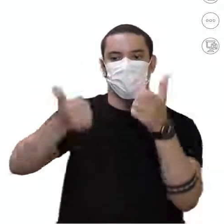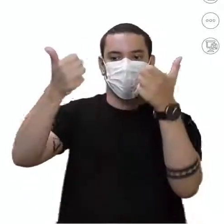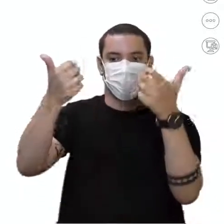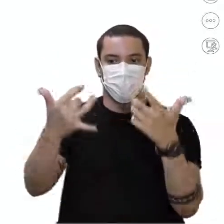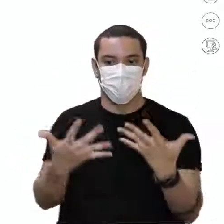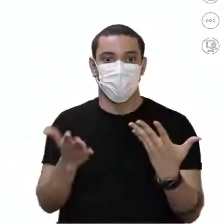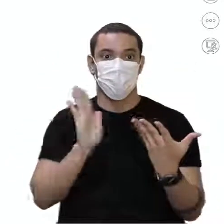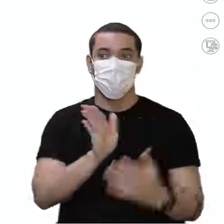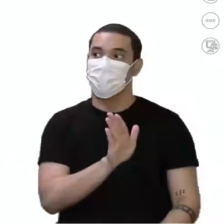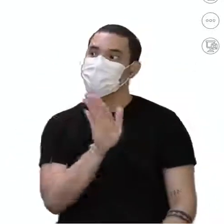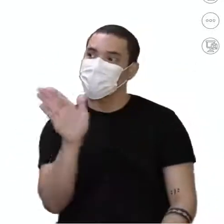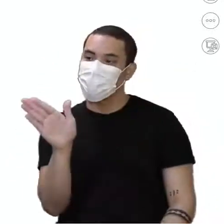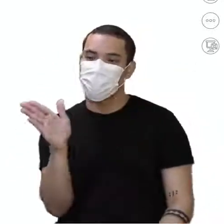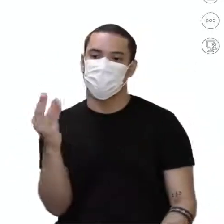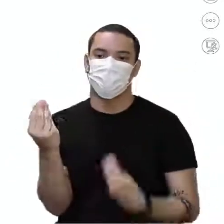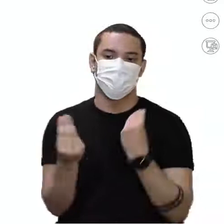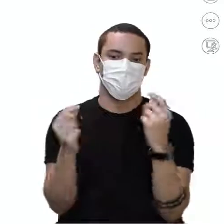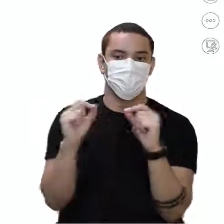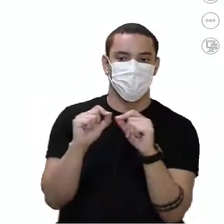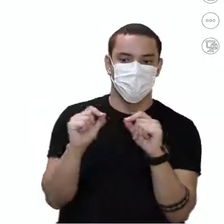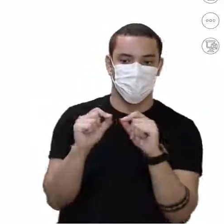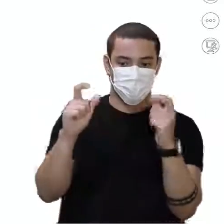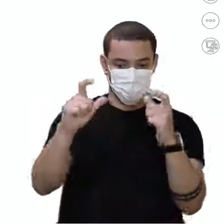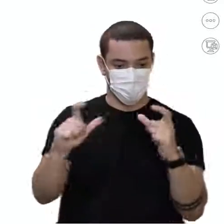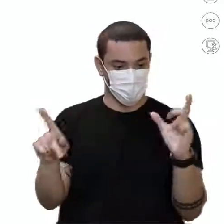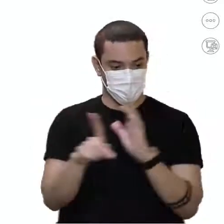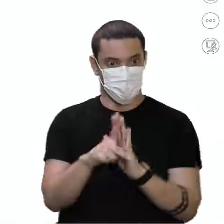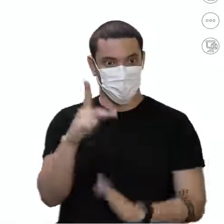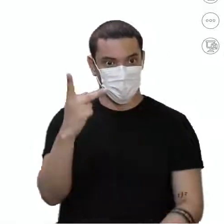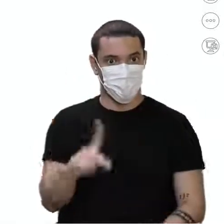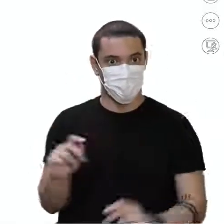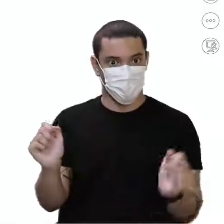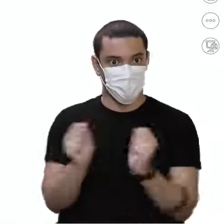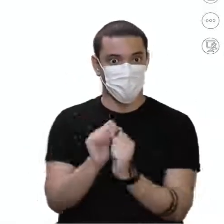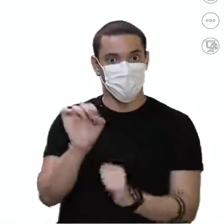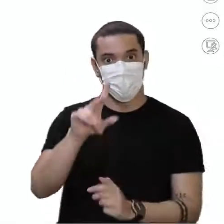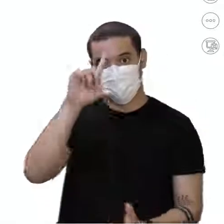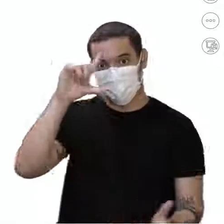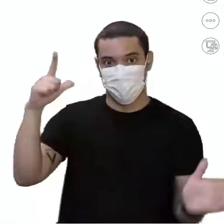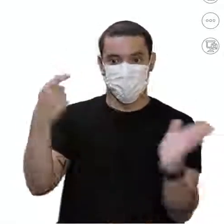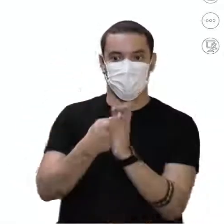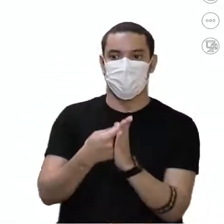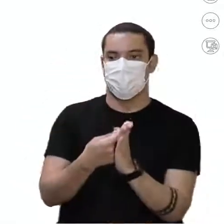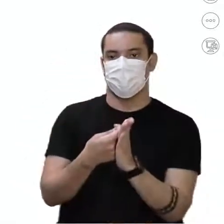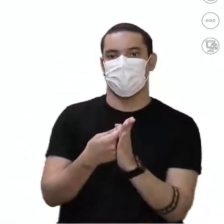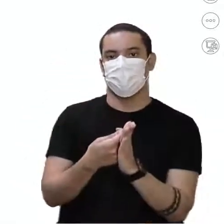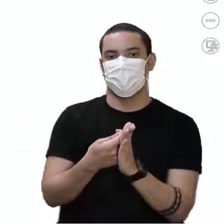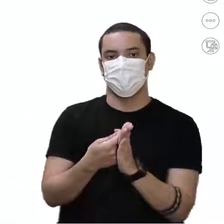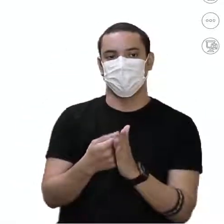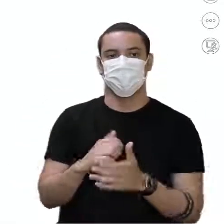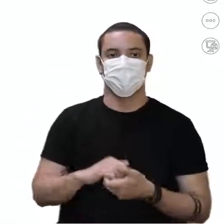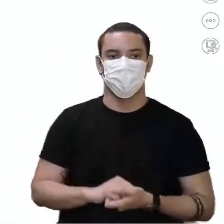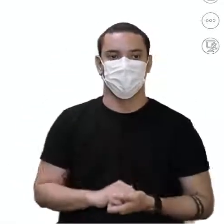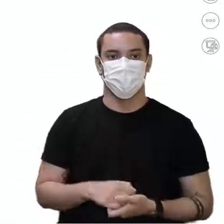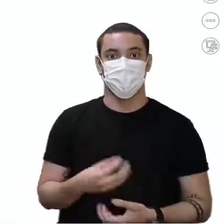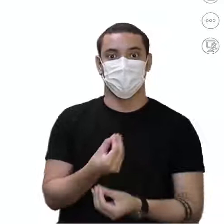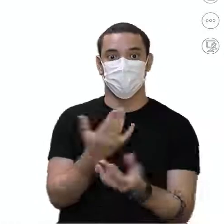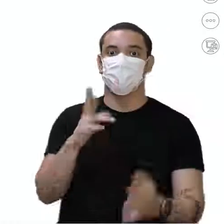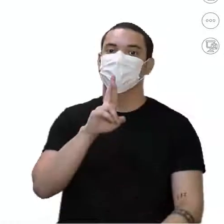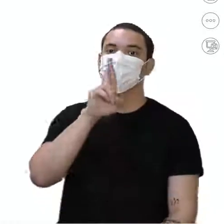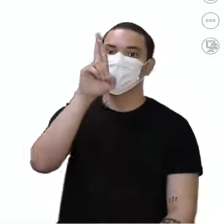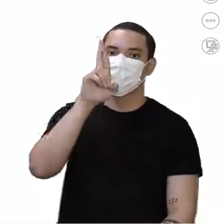esteve, já foi para algum determinado lugar, ou já esteve em alguma determinada situação. Ao darmos uma